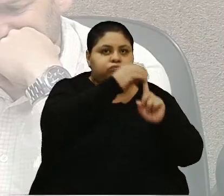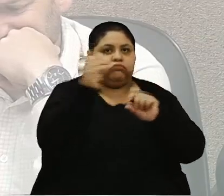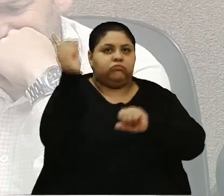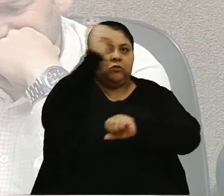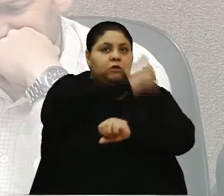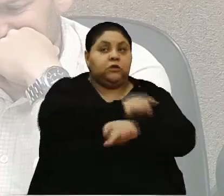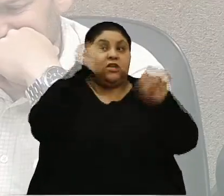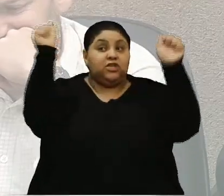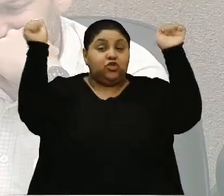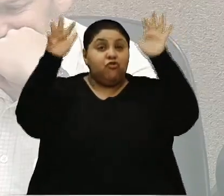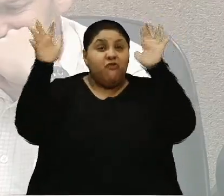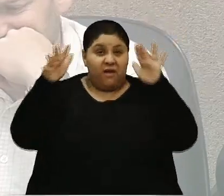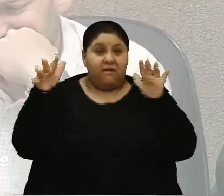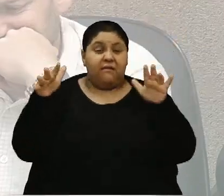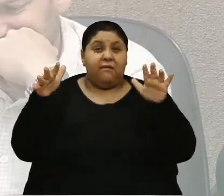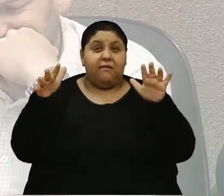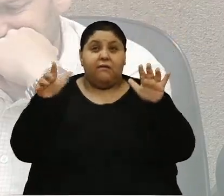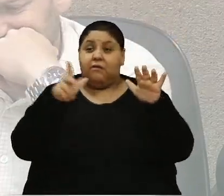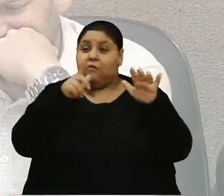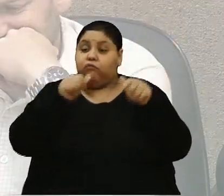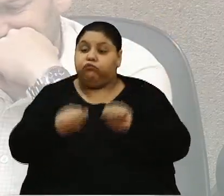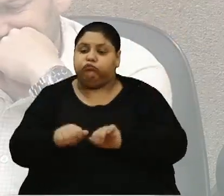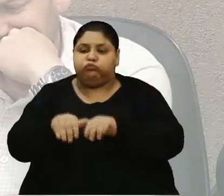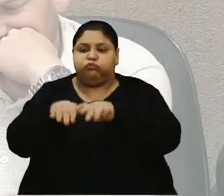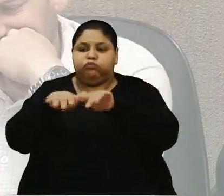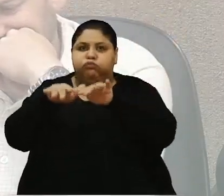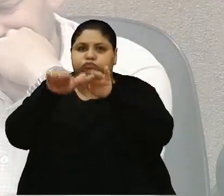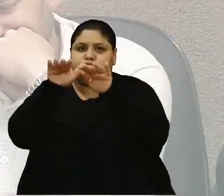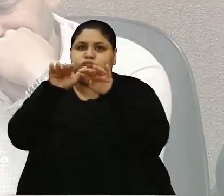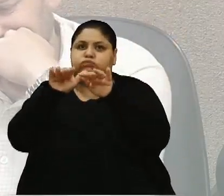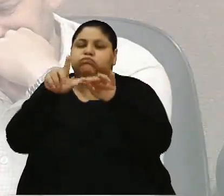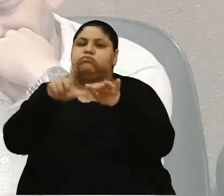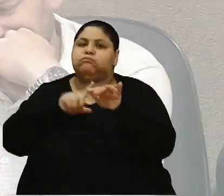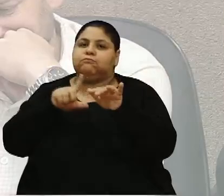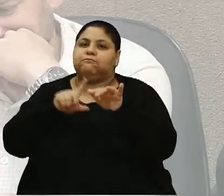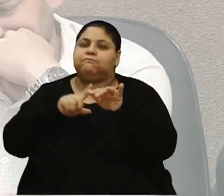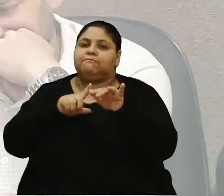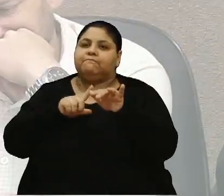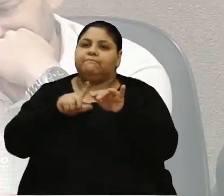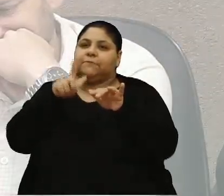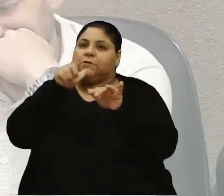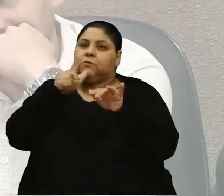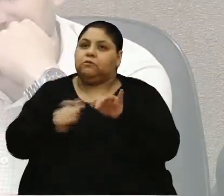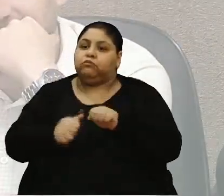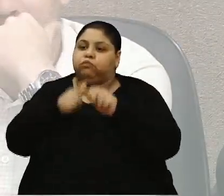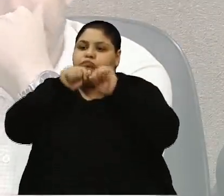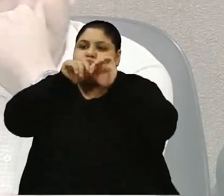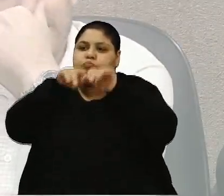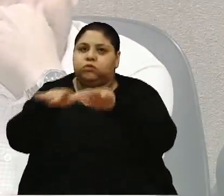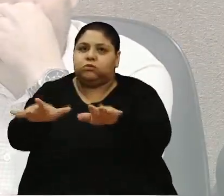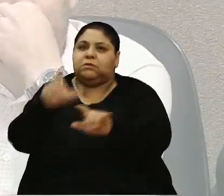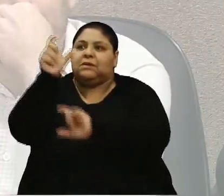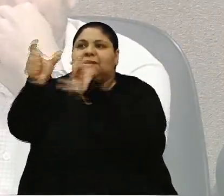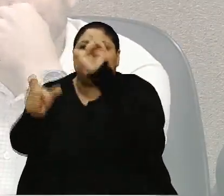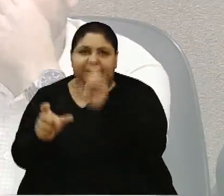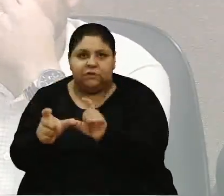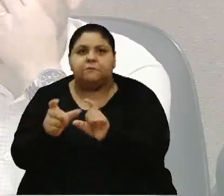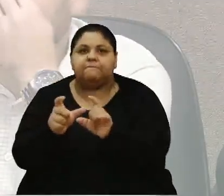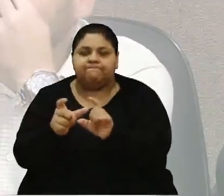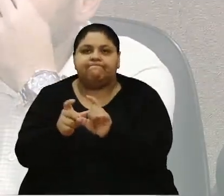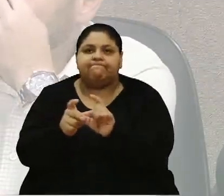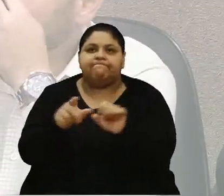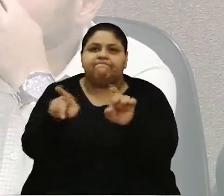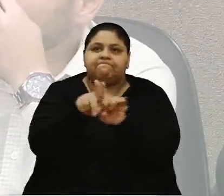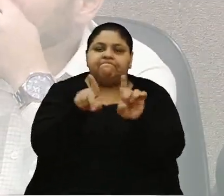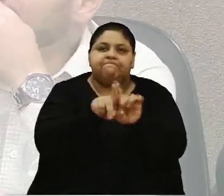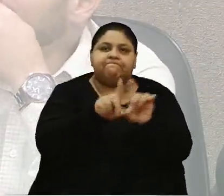chuvas intensas, o nível do arroio sobe, ocasionando transtorno aos moradores. Considerando